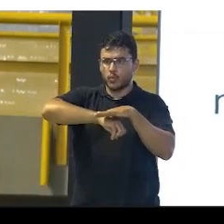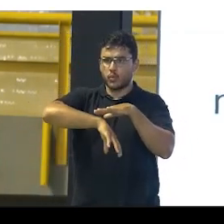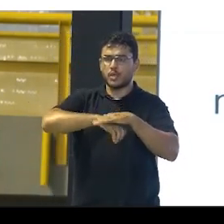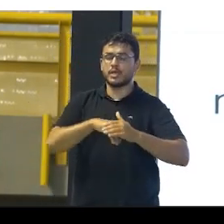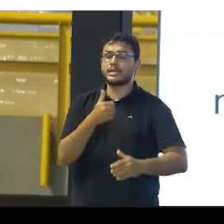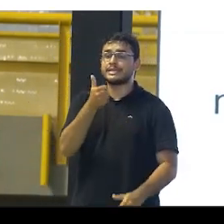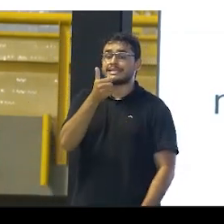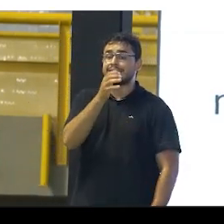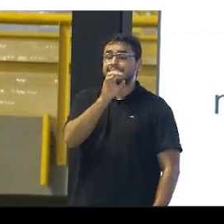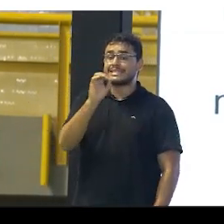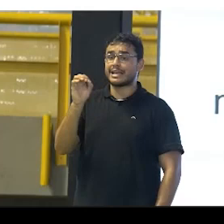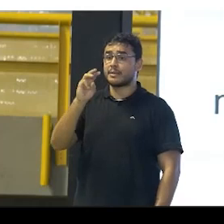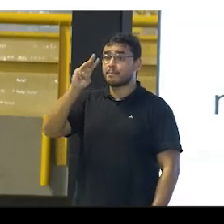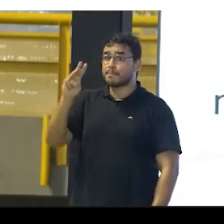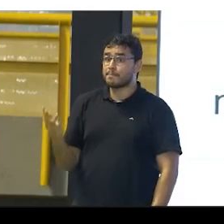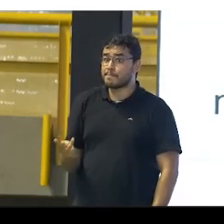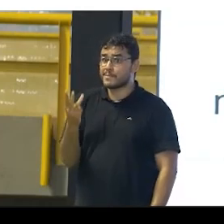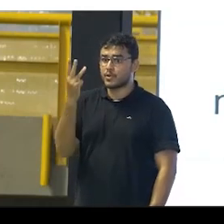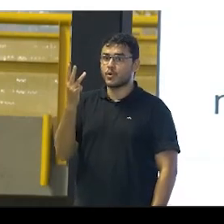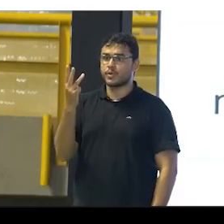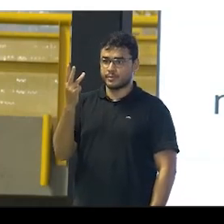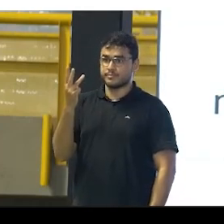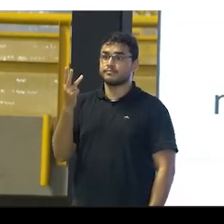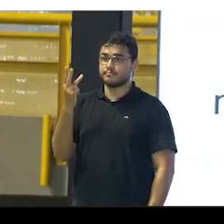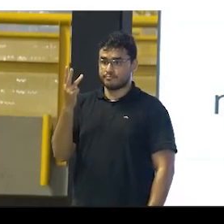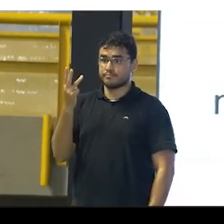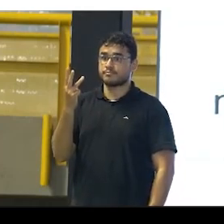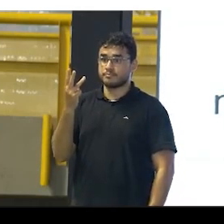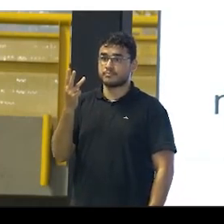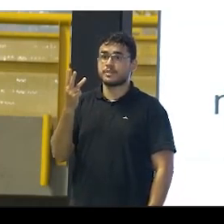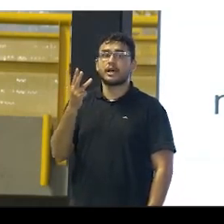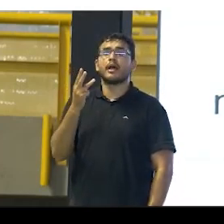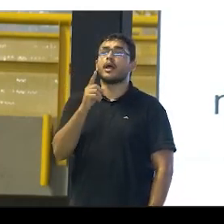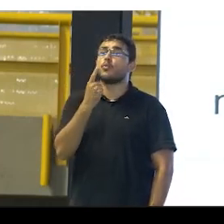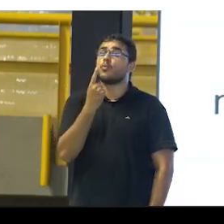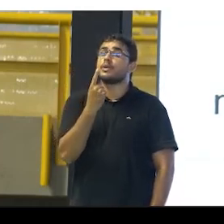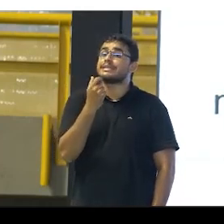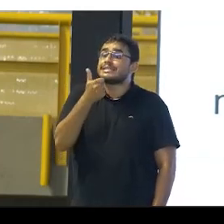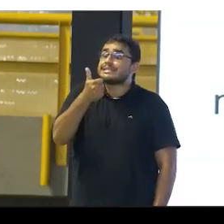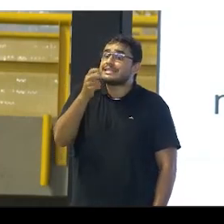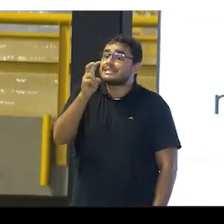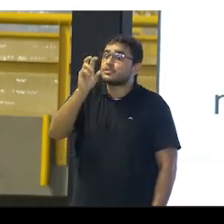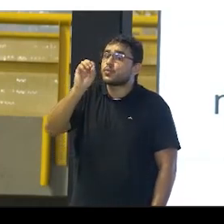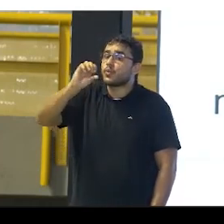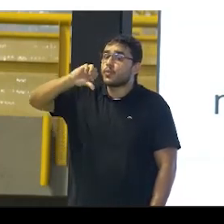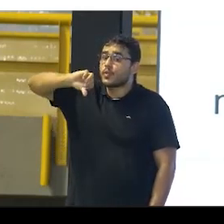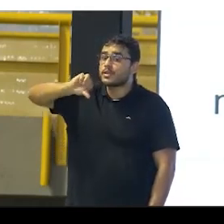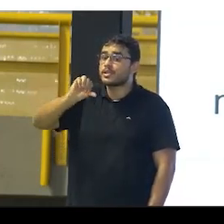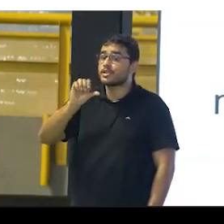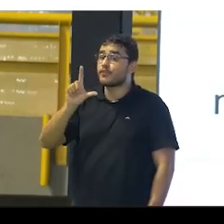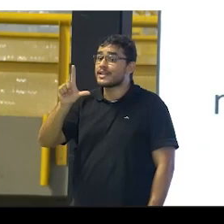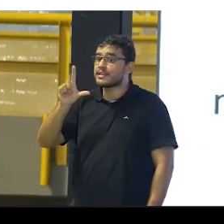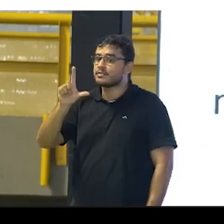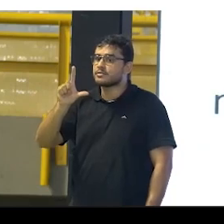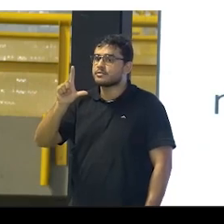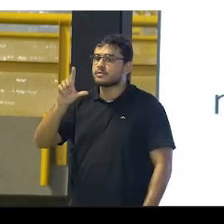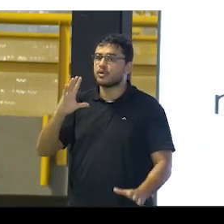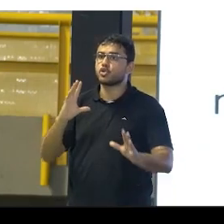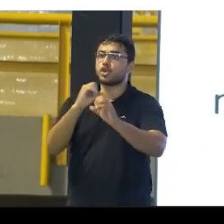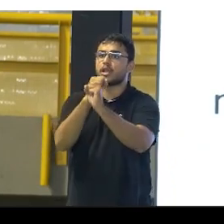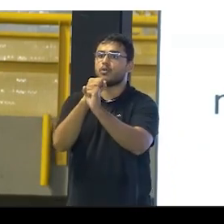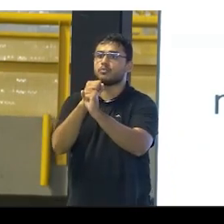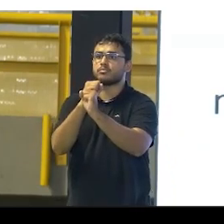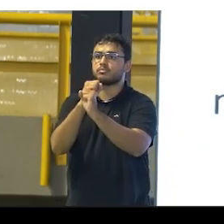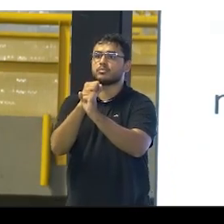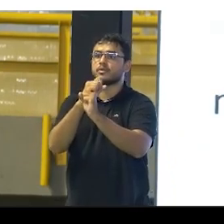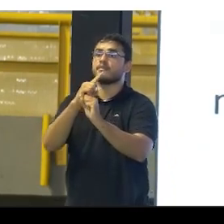petróleo por dia, para um consumo de 96 milhões. A gente lembra que toda a vida da